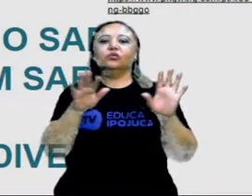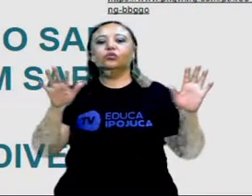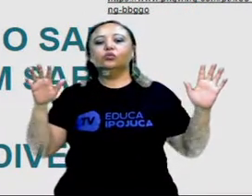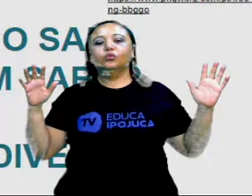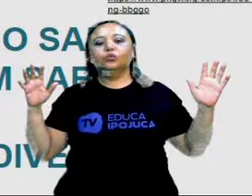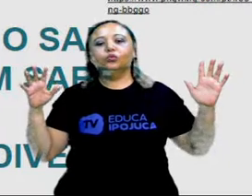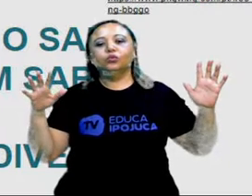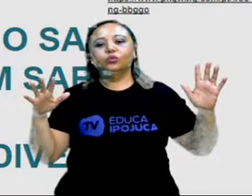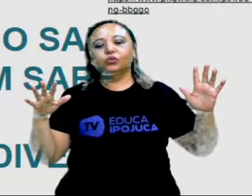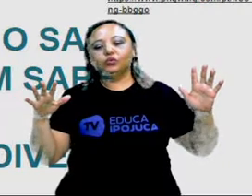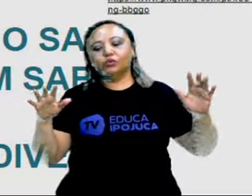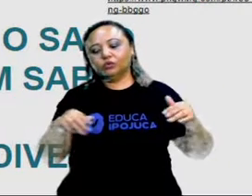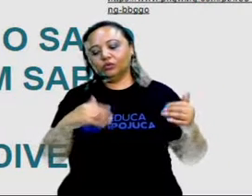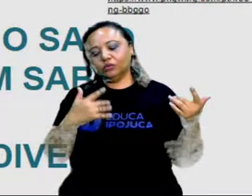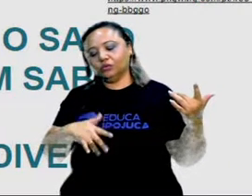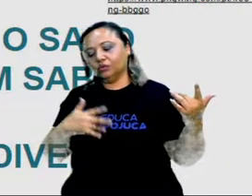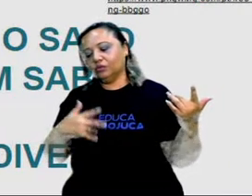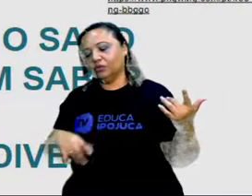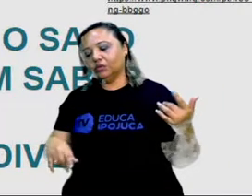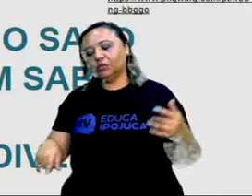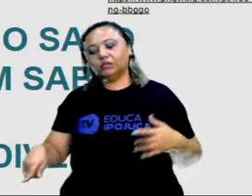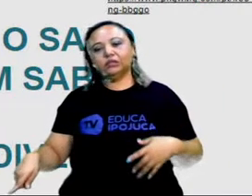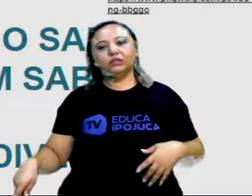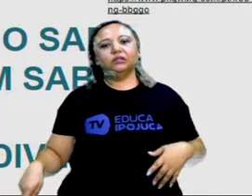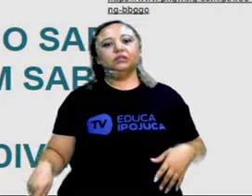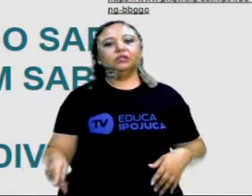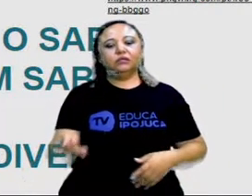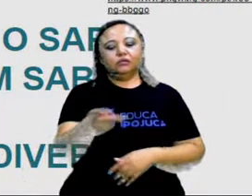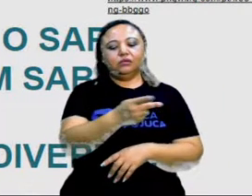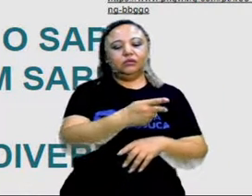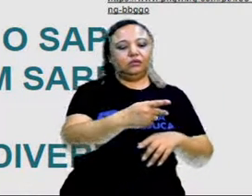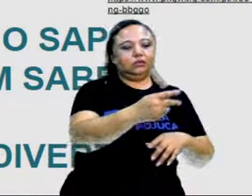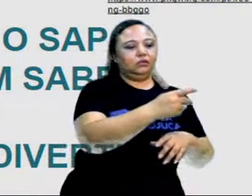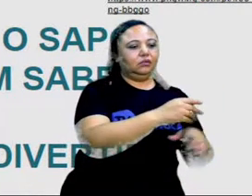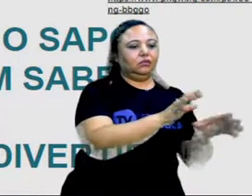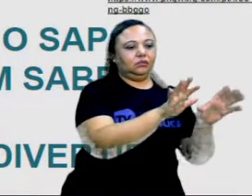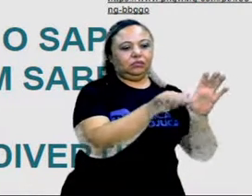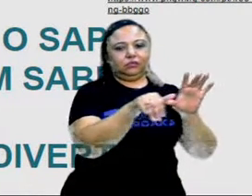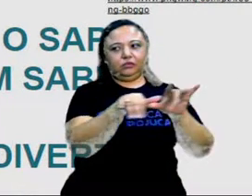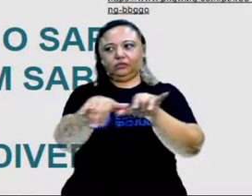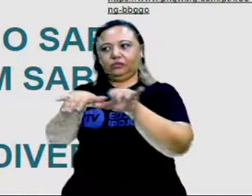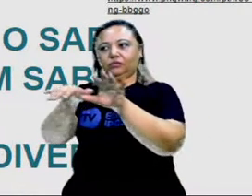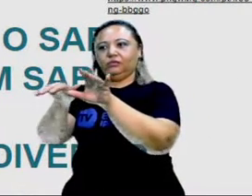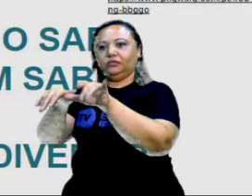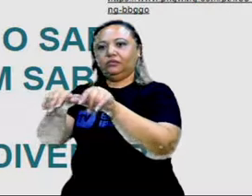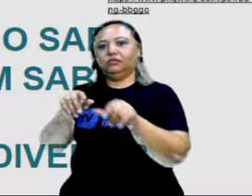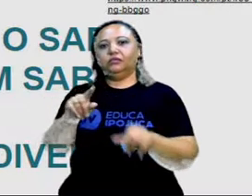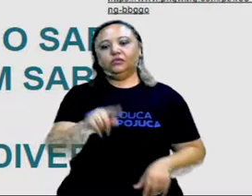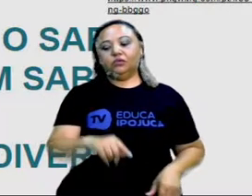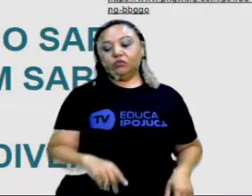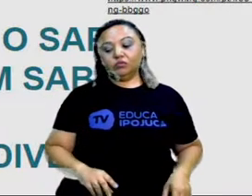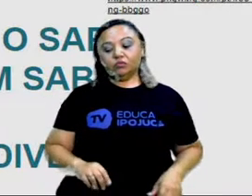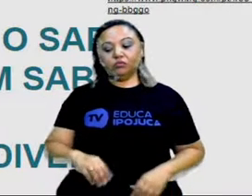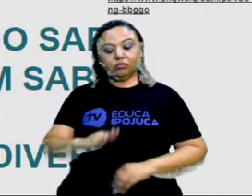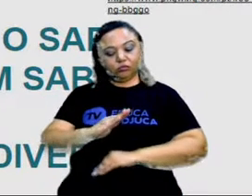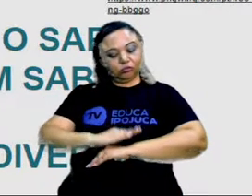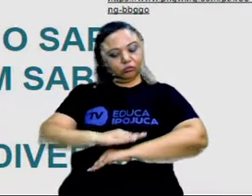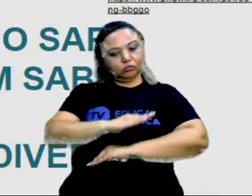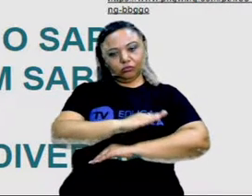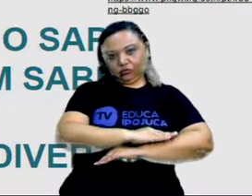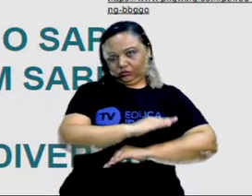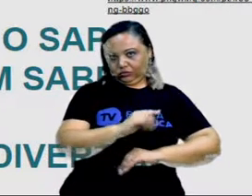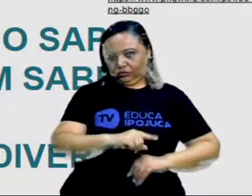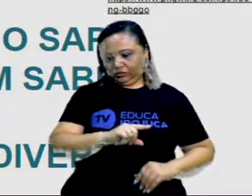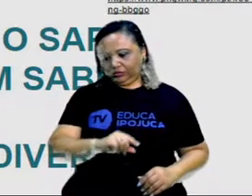deixou sua viola no canto e foi procurar as outras aves. O sapo aproveitou para